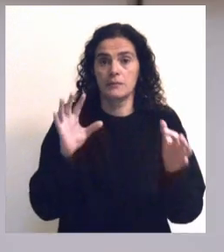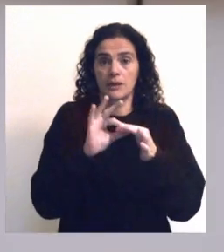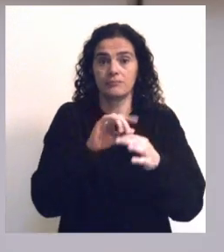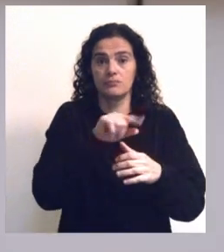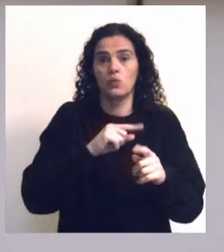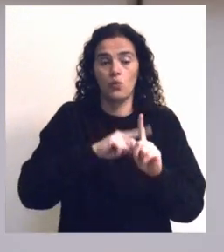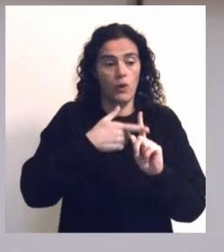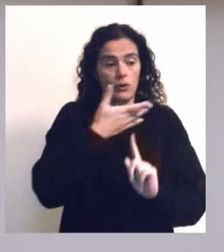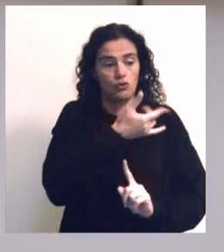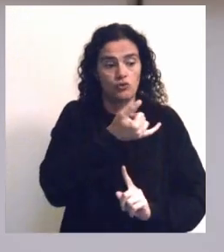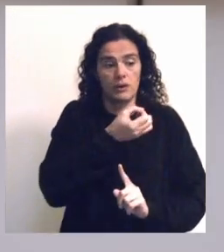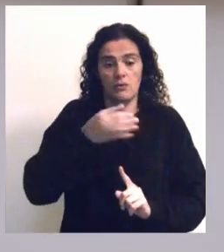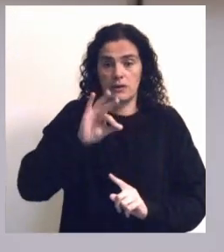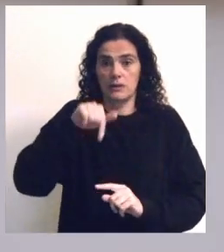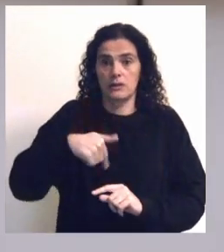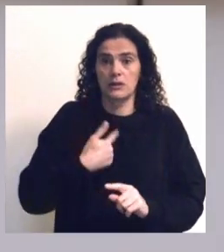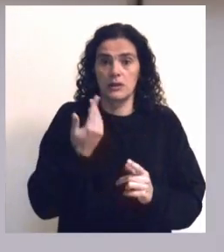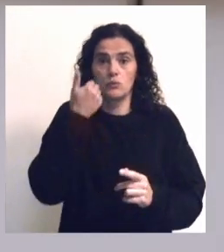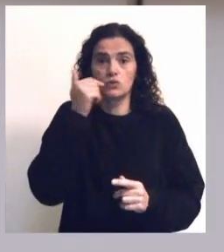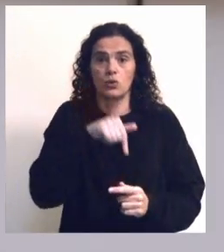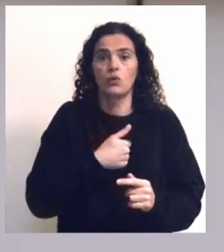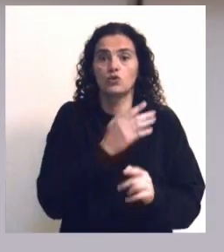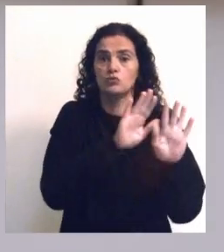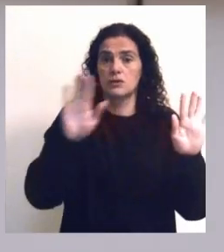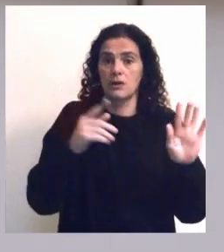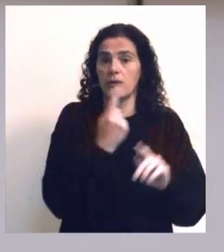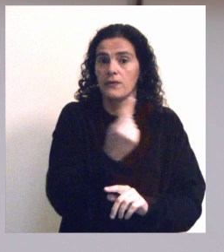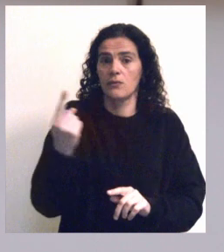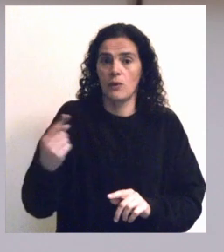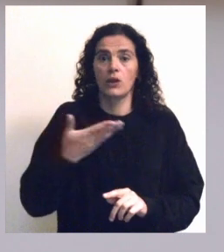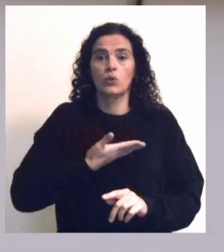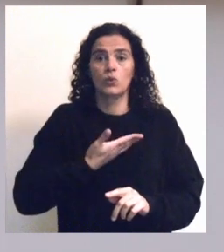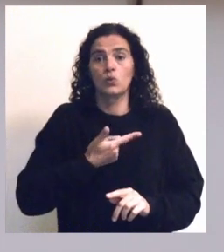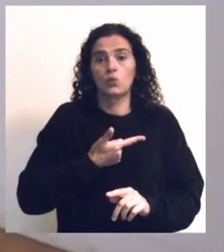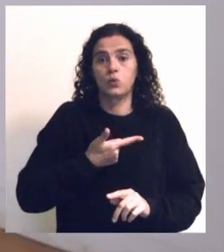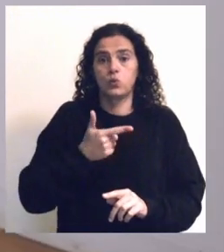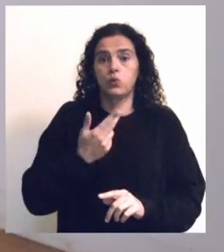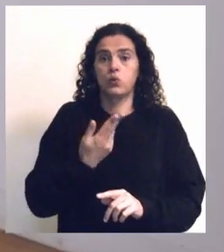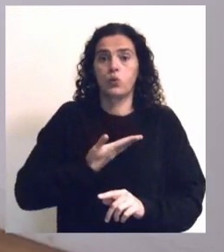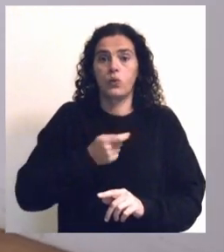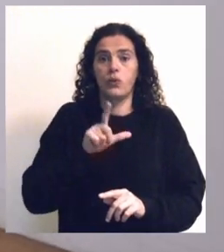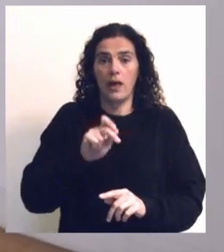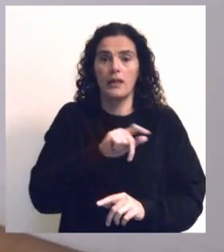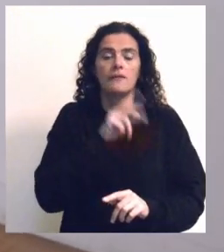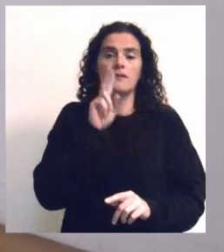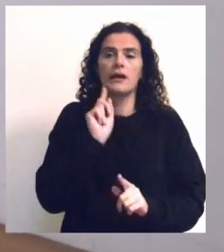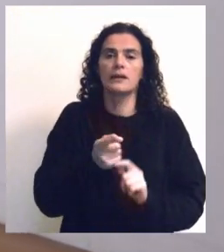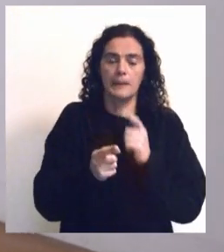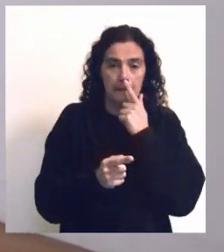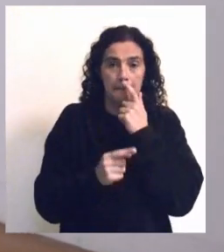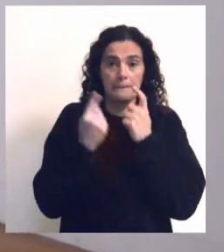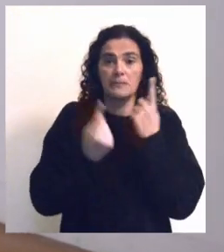título, apresentada em 2004 aqui no museu, uma exposição individual de Tudela, vemos precisamente